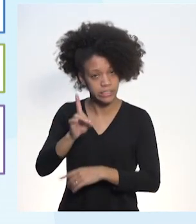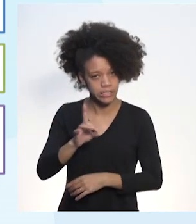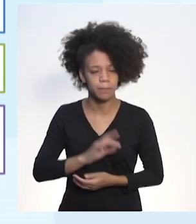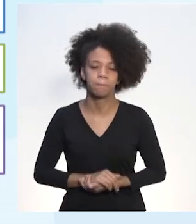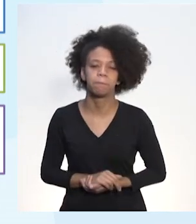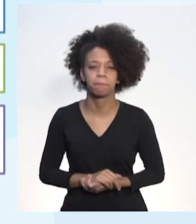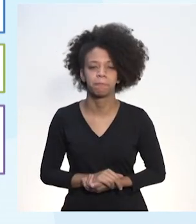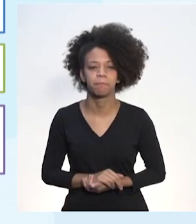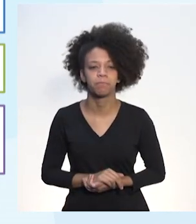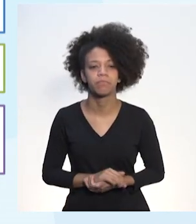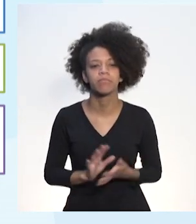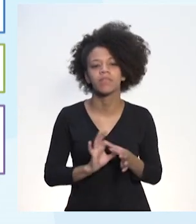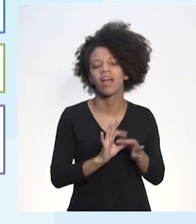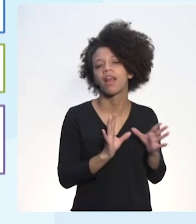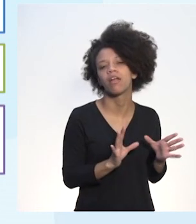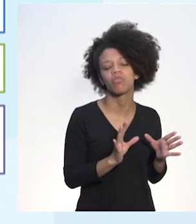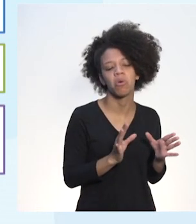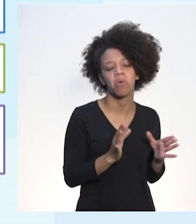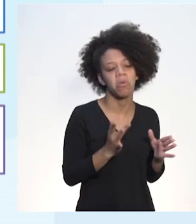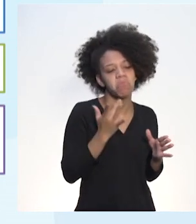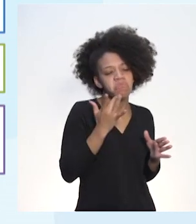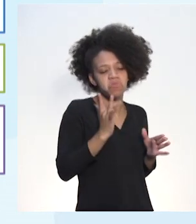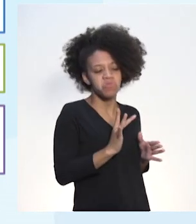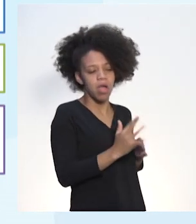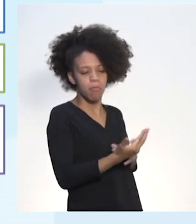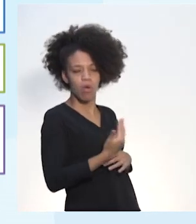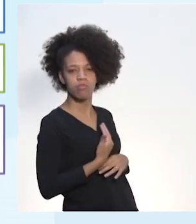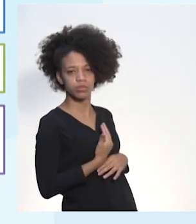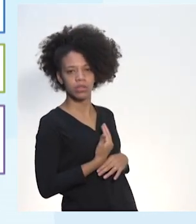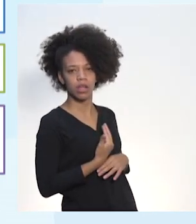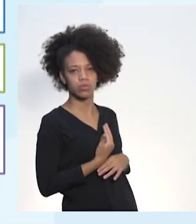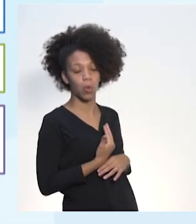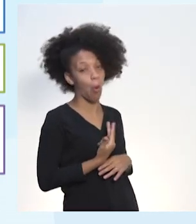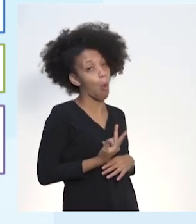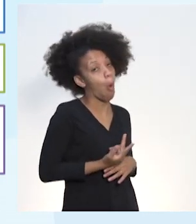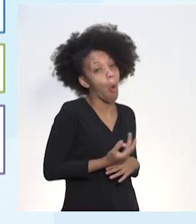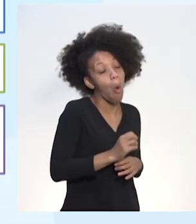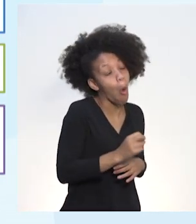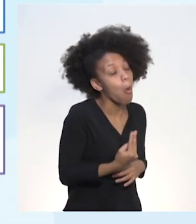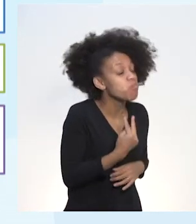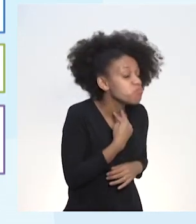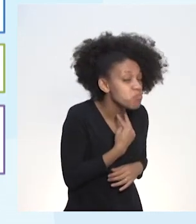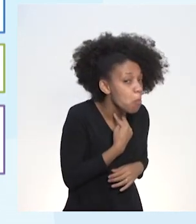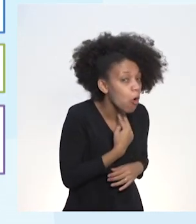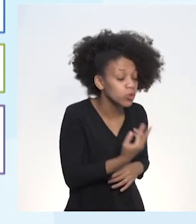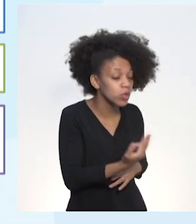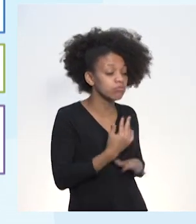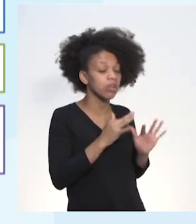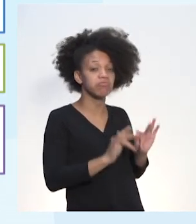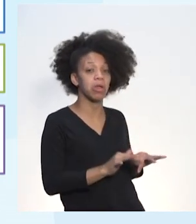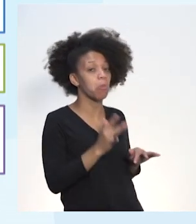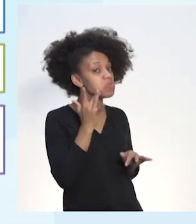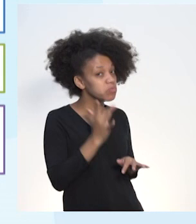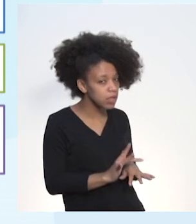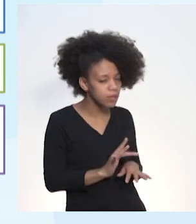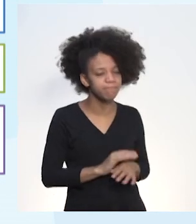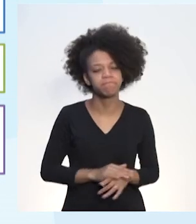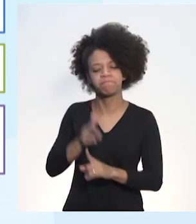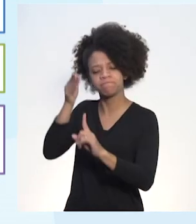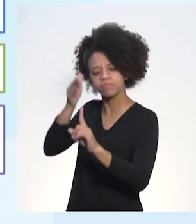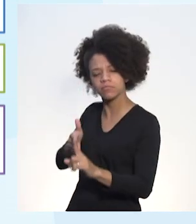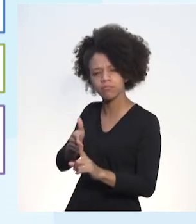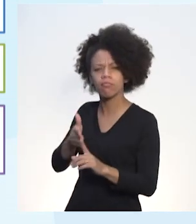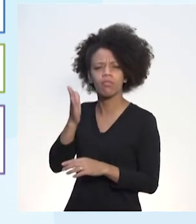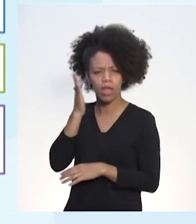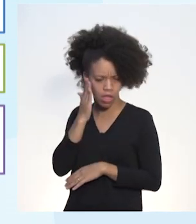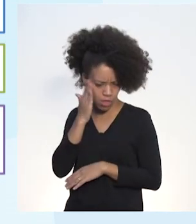determinístico. Aleatório, não sei prever, ou não posso prever o resultado final. Determinístico,